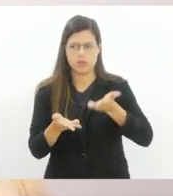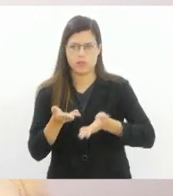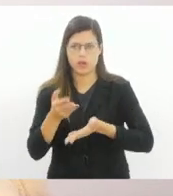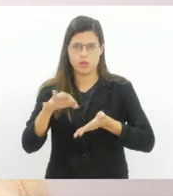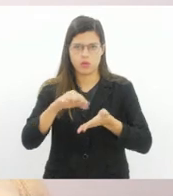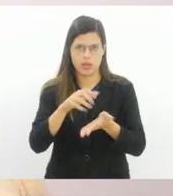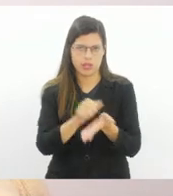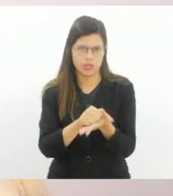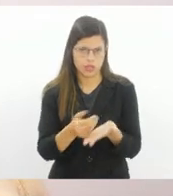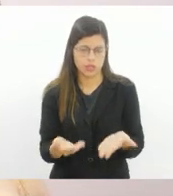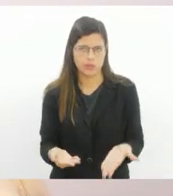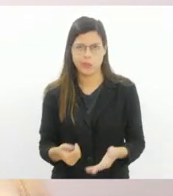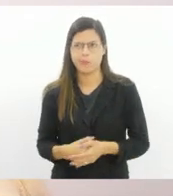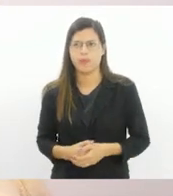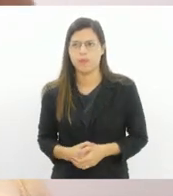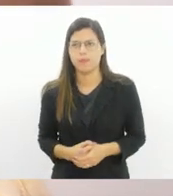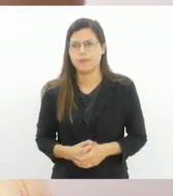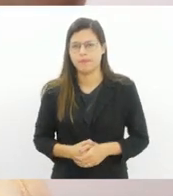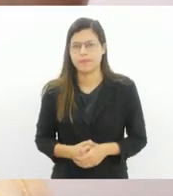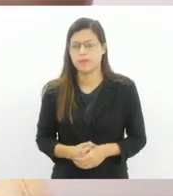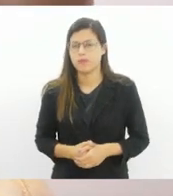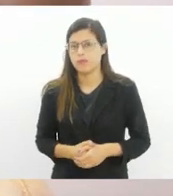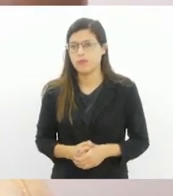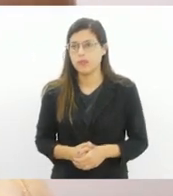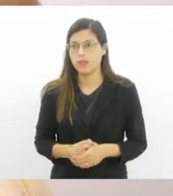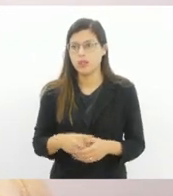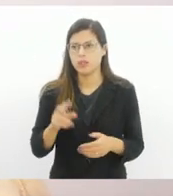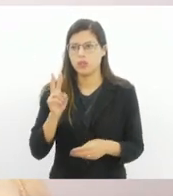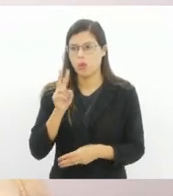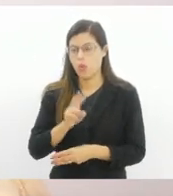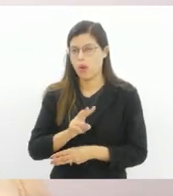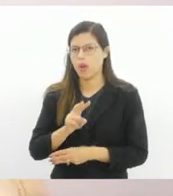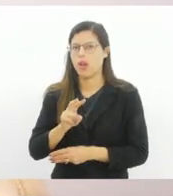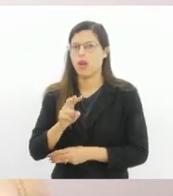Né? Quando a gente vai olhar dentro do código lá